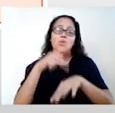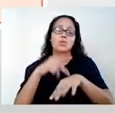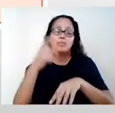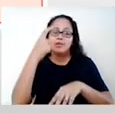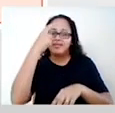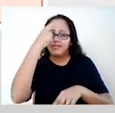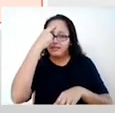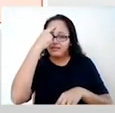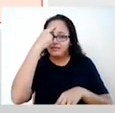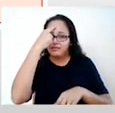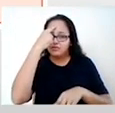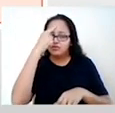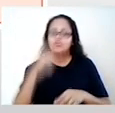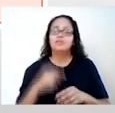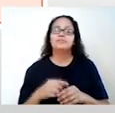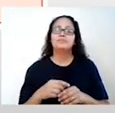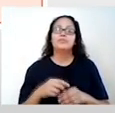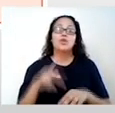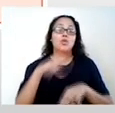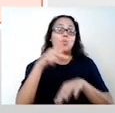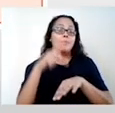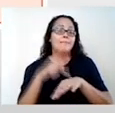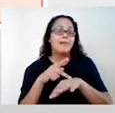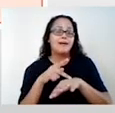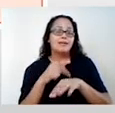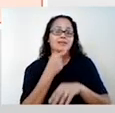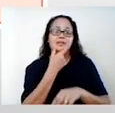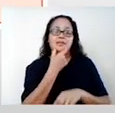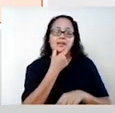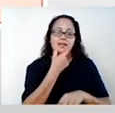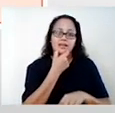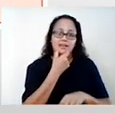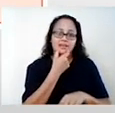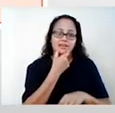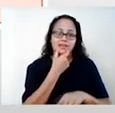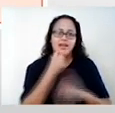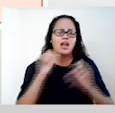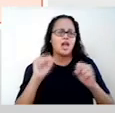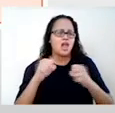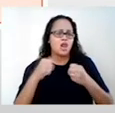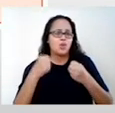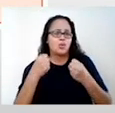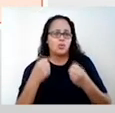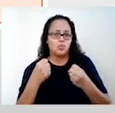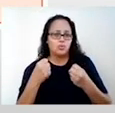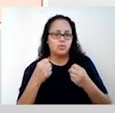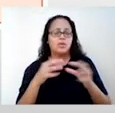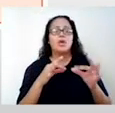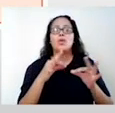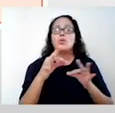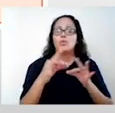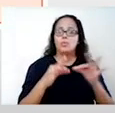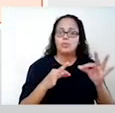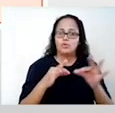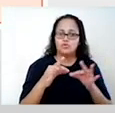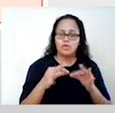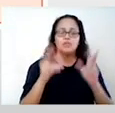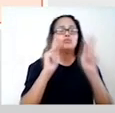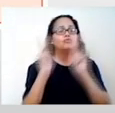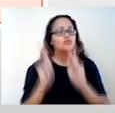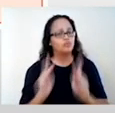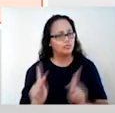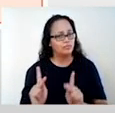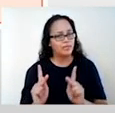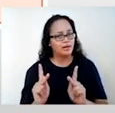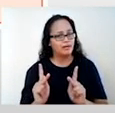com relação à Inglaterra. A Índia era uma colônia da Inglaterra e ele luta por isso num projeto aí pacifista. Então